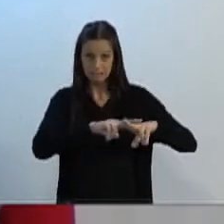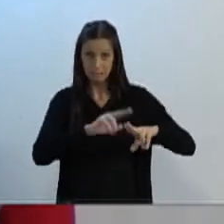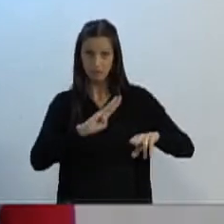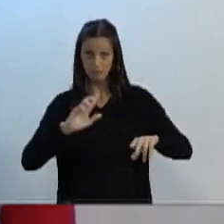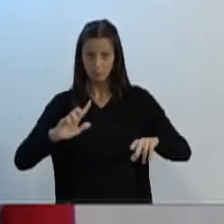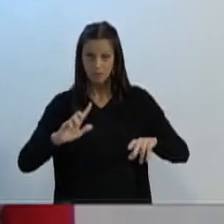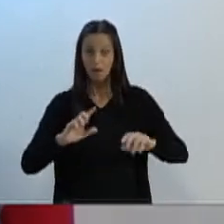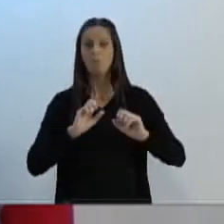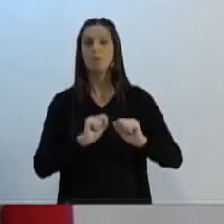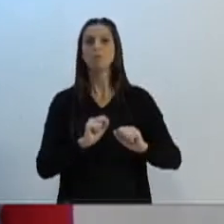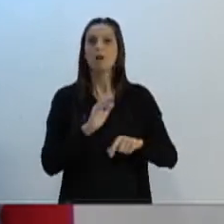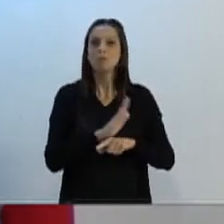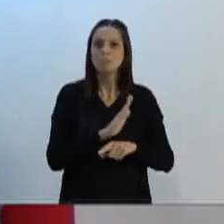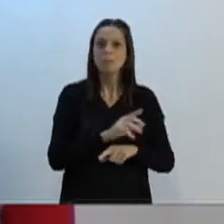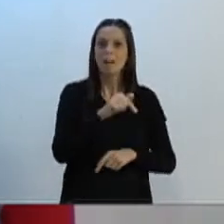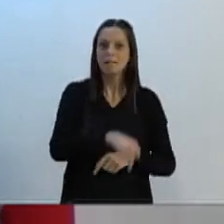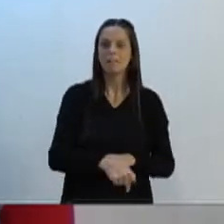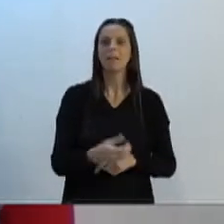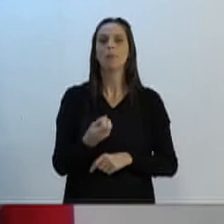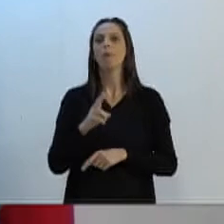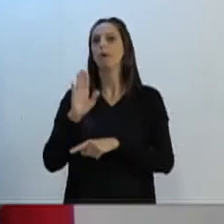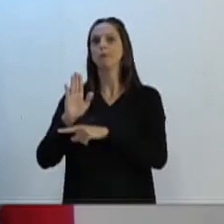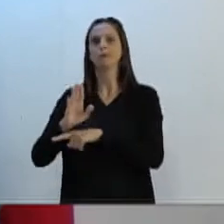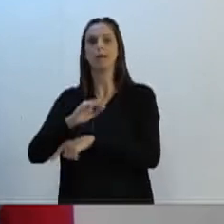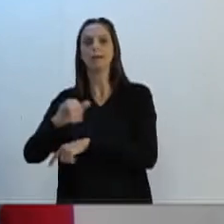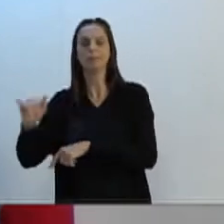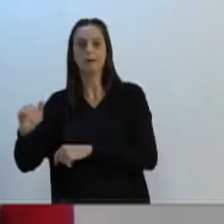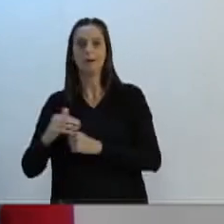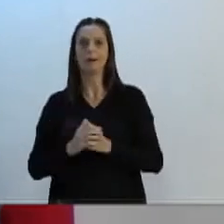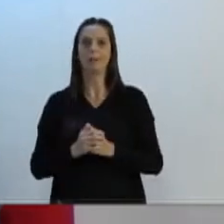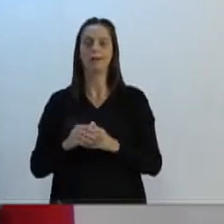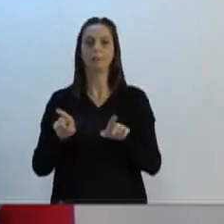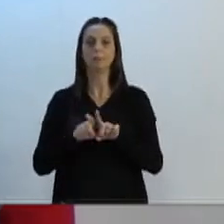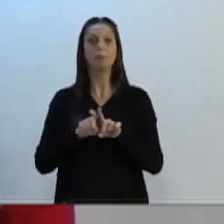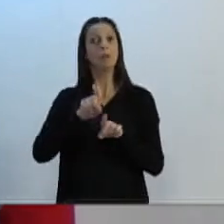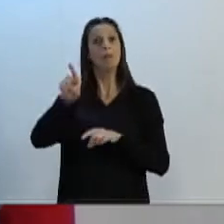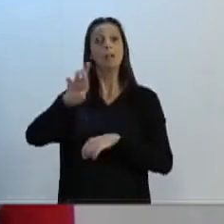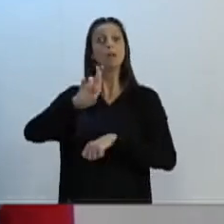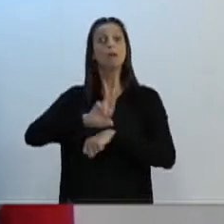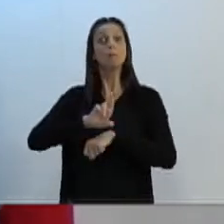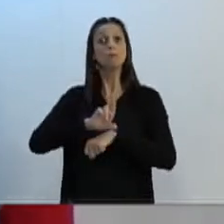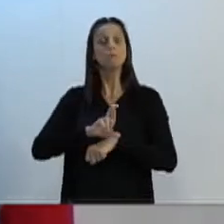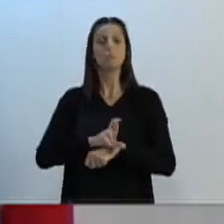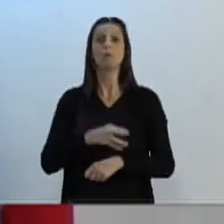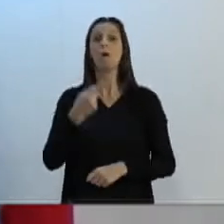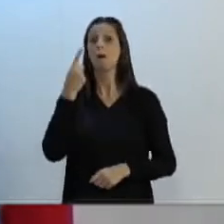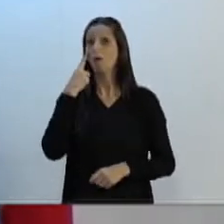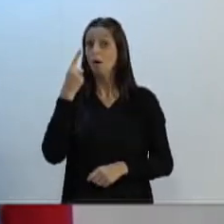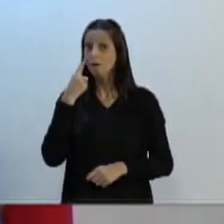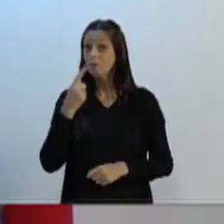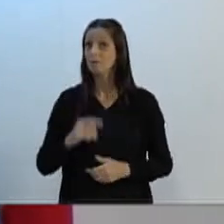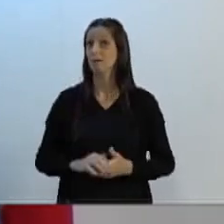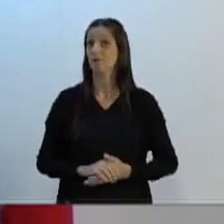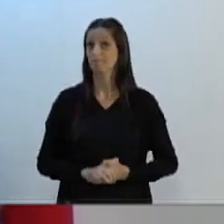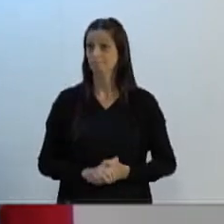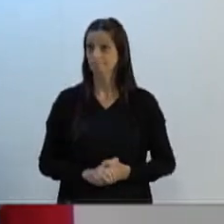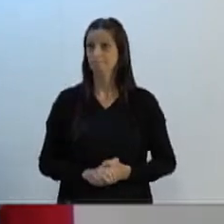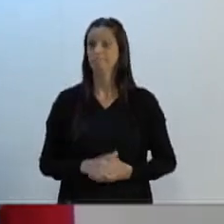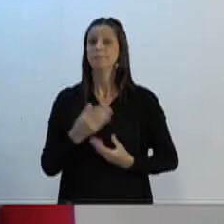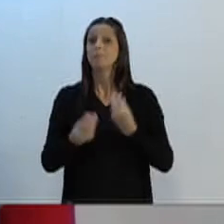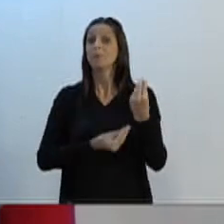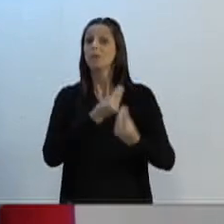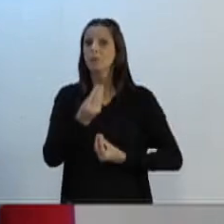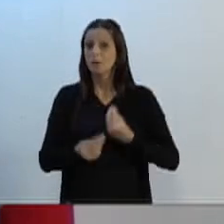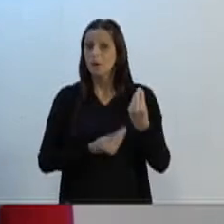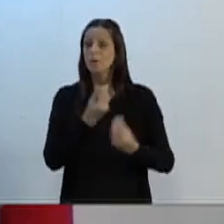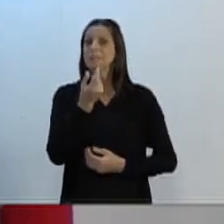penitenciária, a unidade prisional de Indaial, até o presídio de Rio do Sul. Olhem só o dinheiro